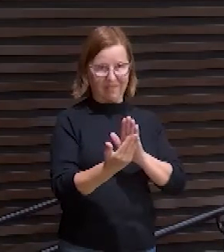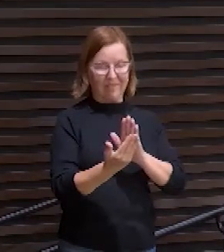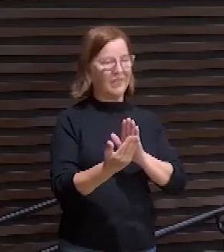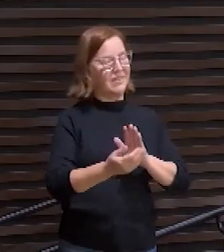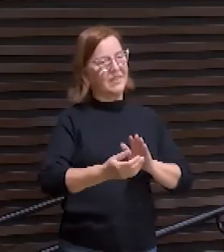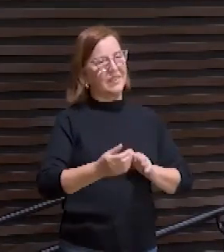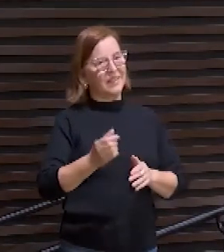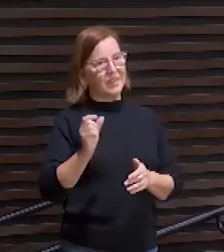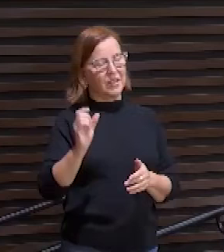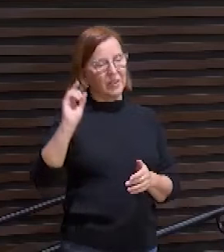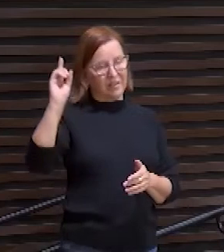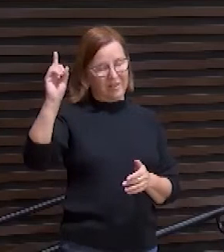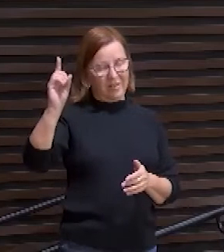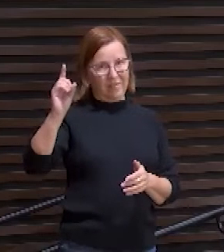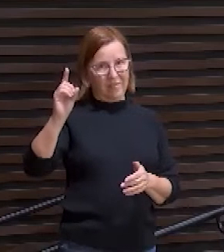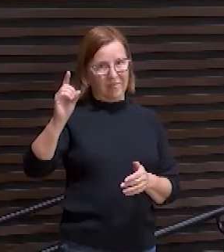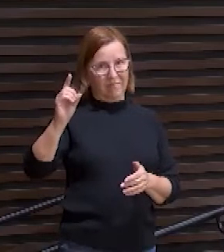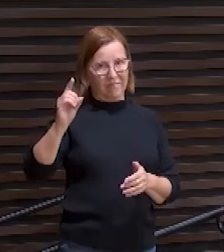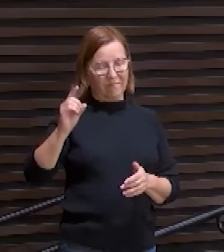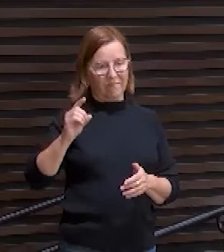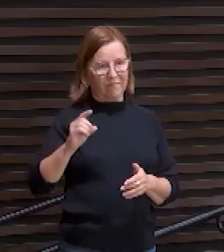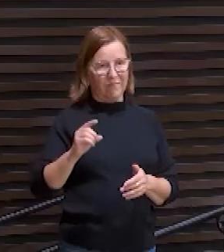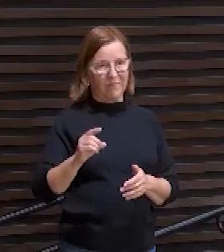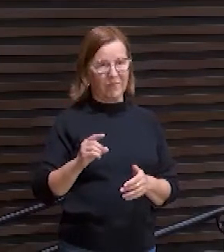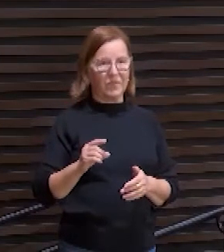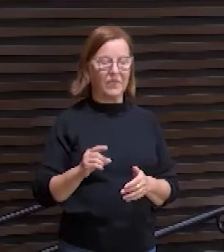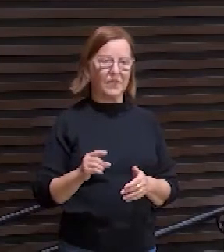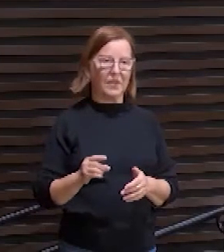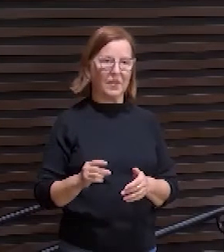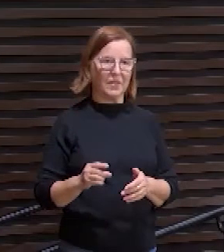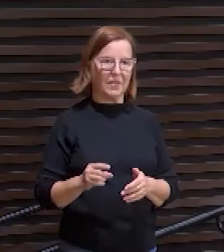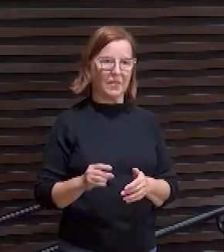em Marcos capítulo 10 e Lucas 18.